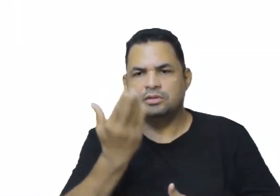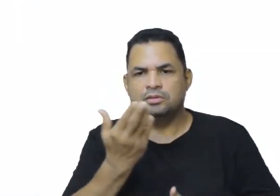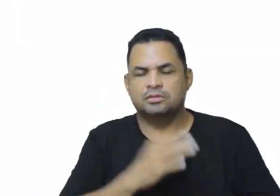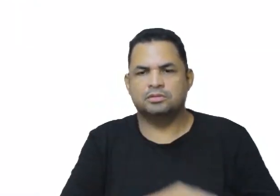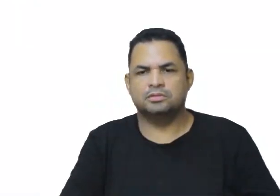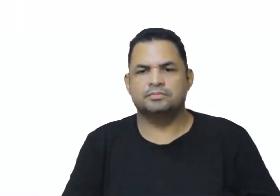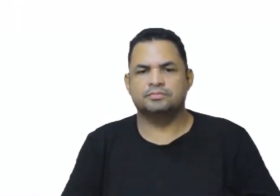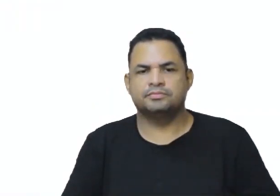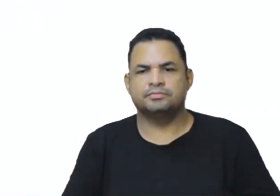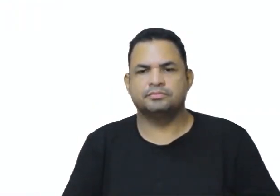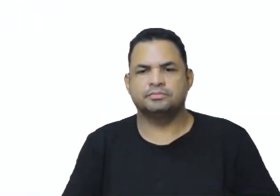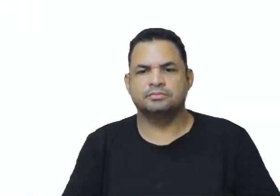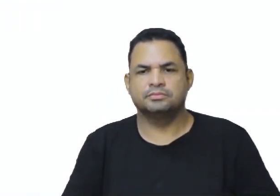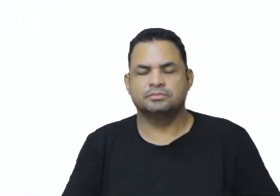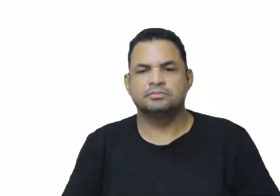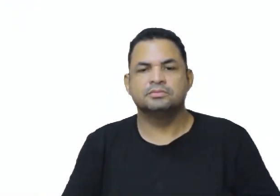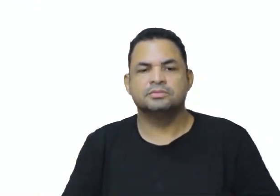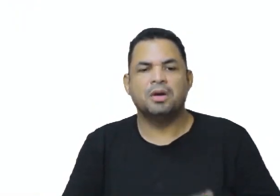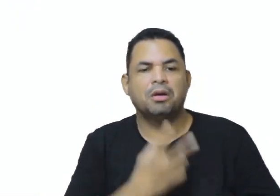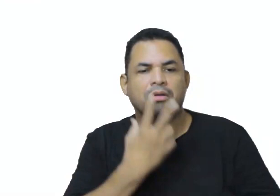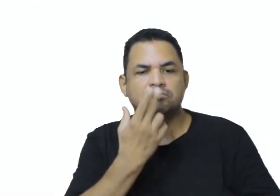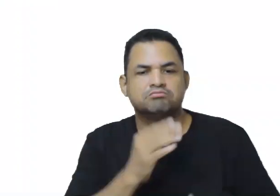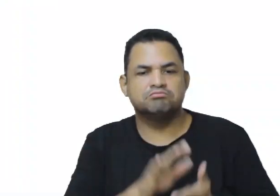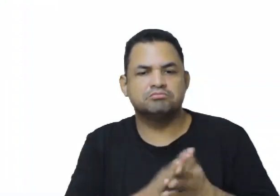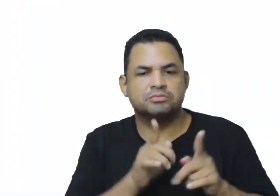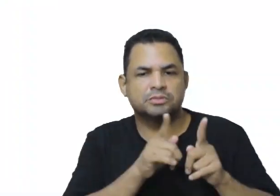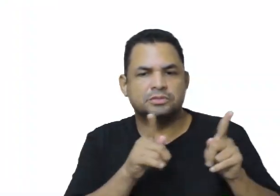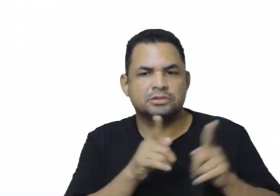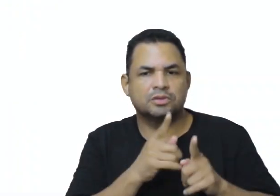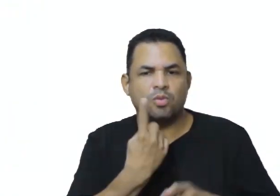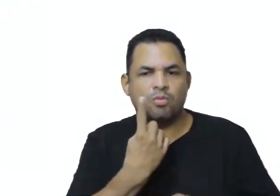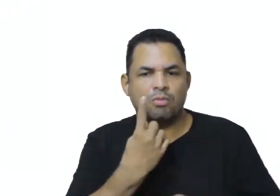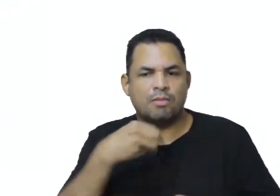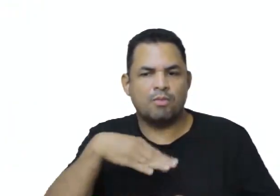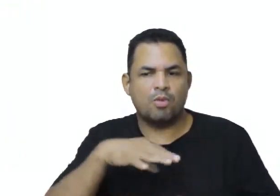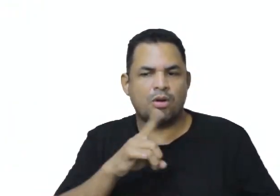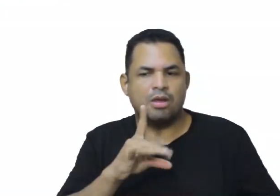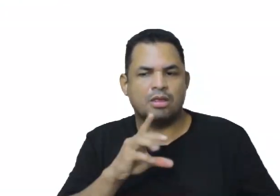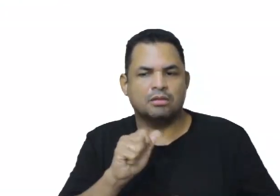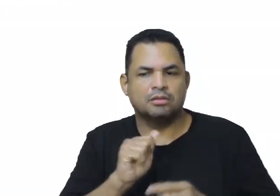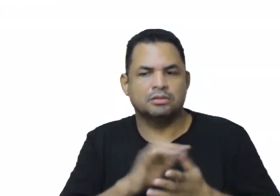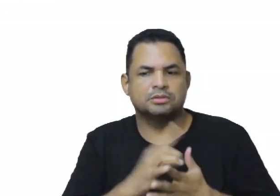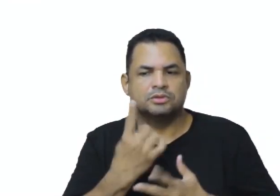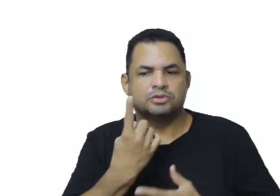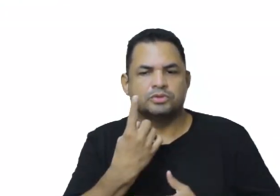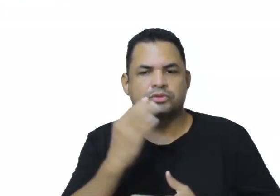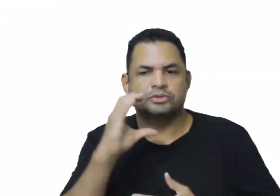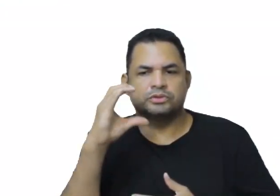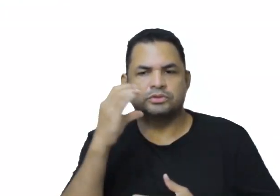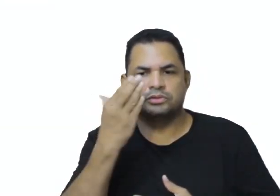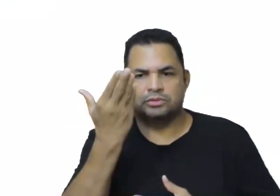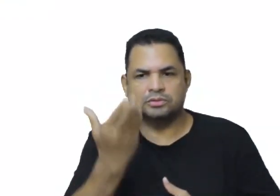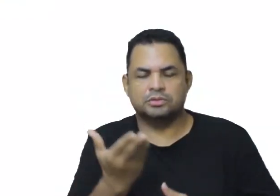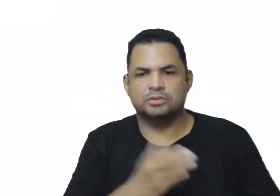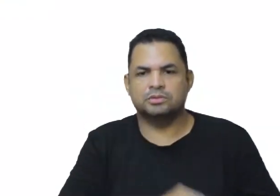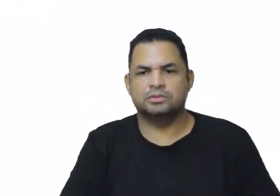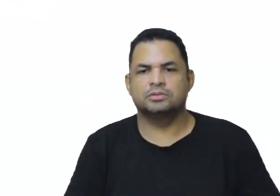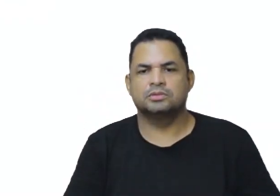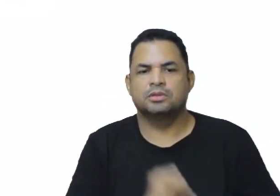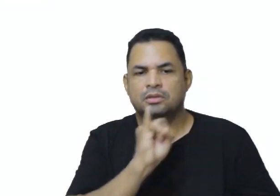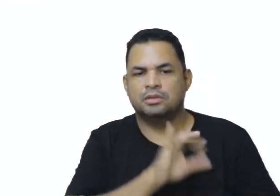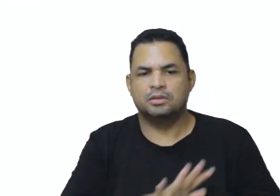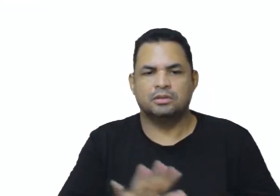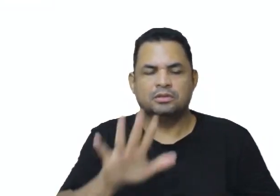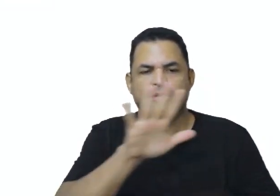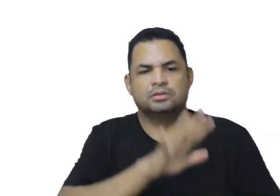Ele equivale aqui, ó, proporcionalmente, a uma moedinha de 1 centavo, como está aqui na imagem,